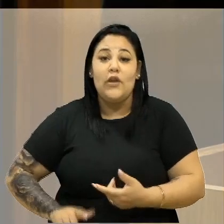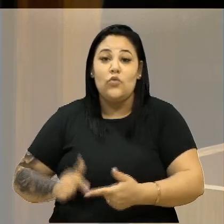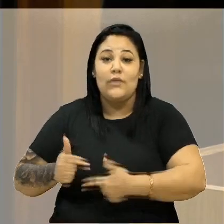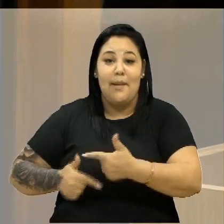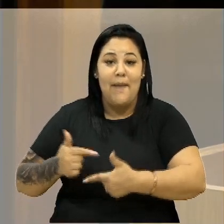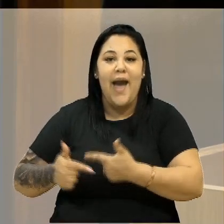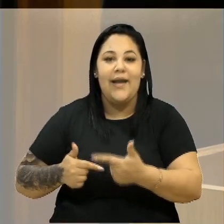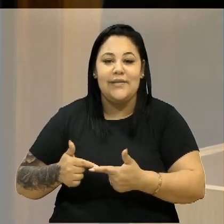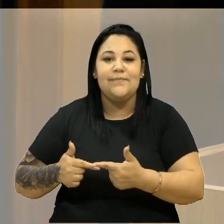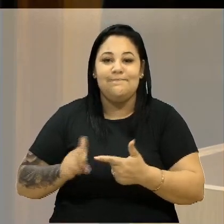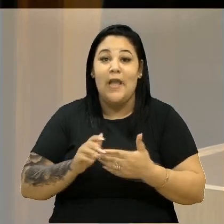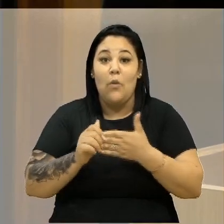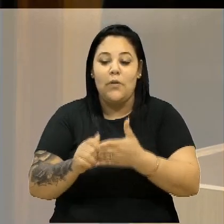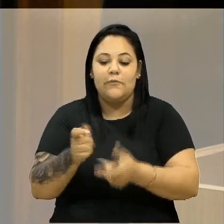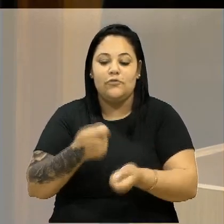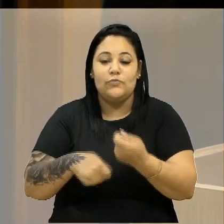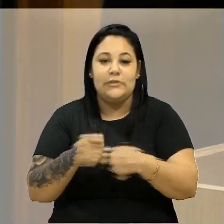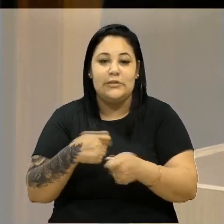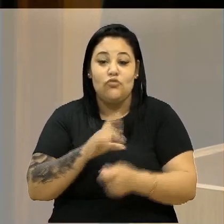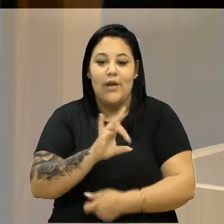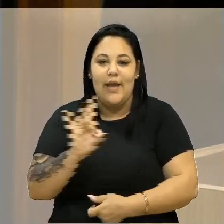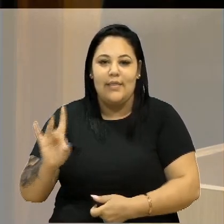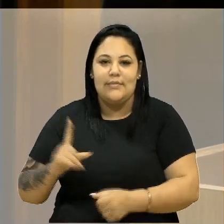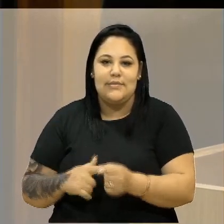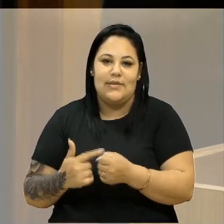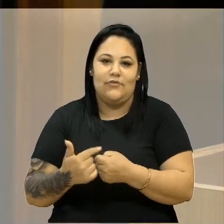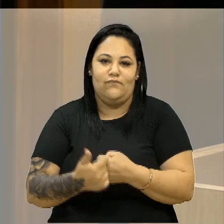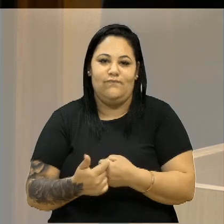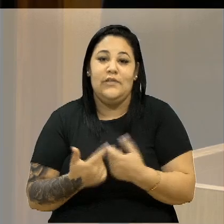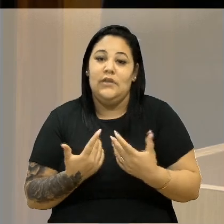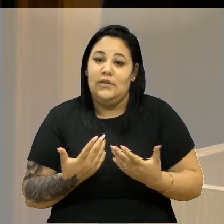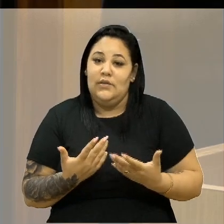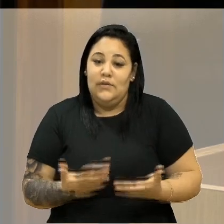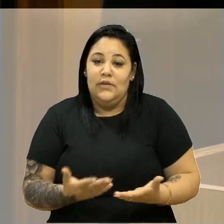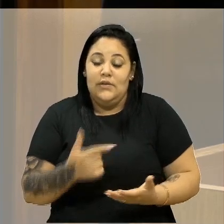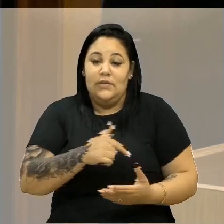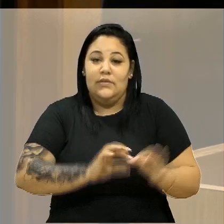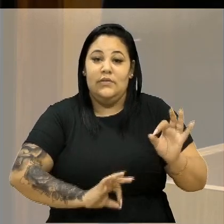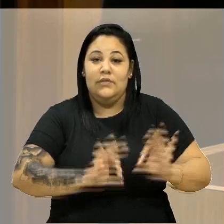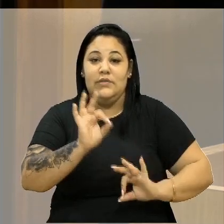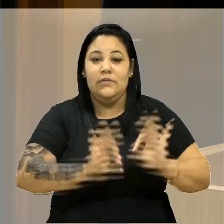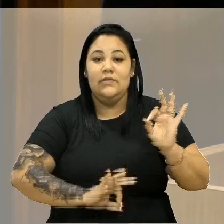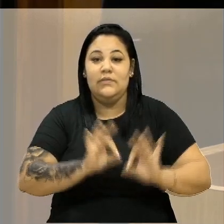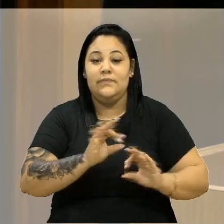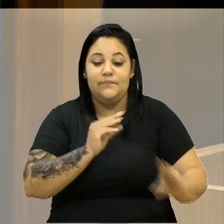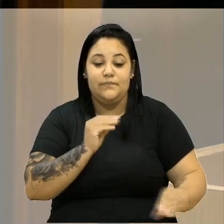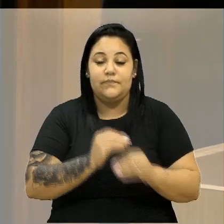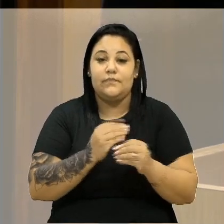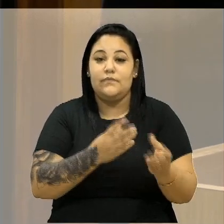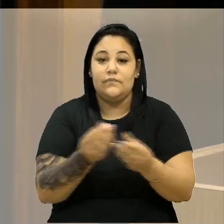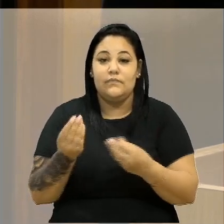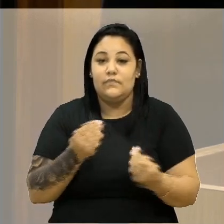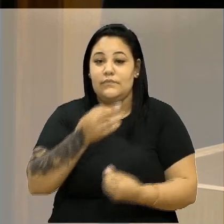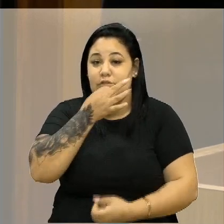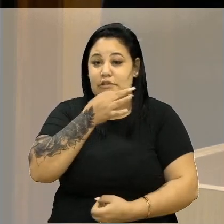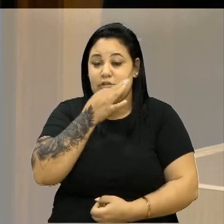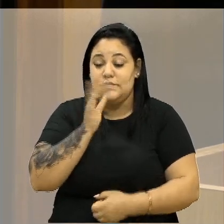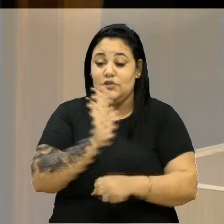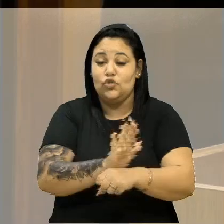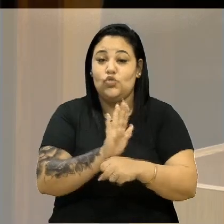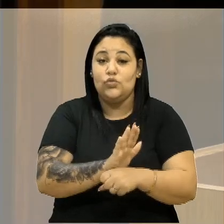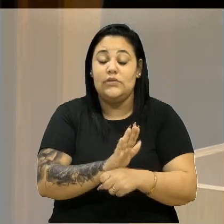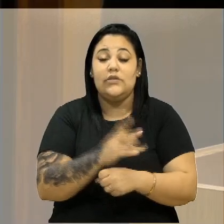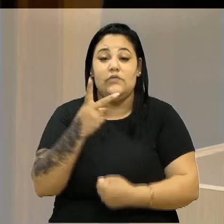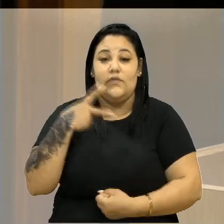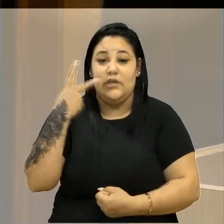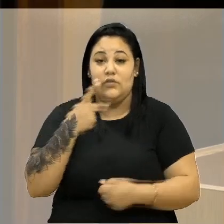na administração municipal de cada cidade. Então, esse projeto vem agregar muito a Caxias do Sul, auxiliar os